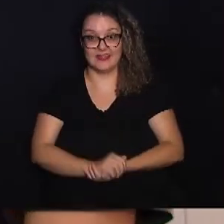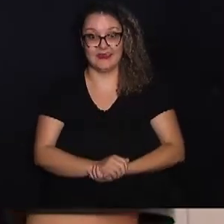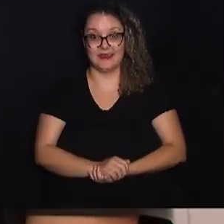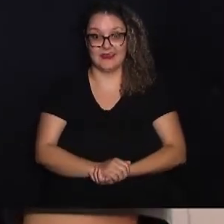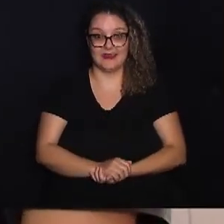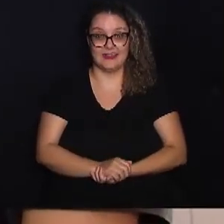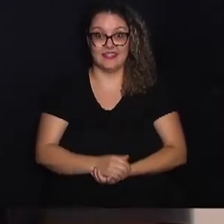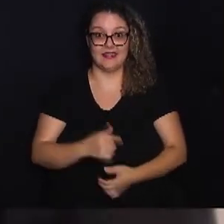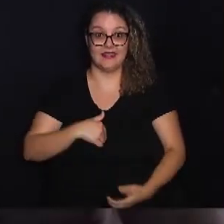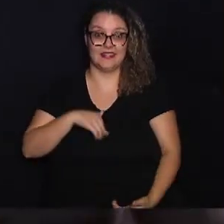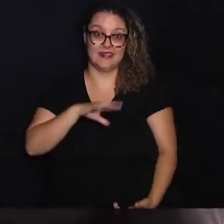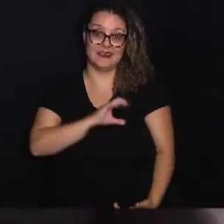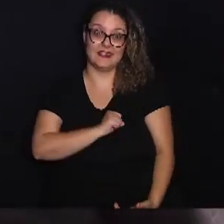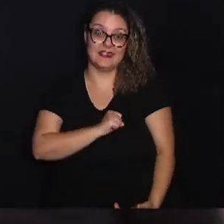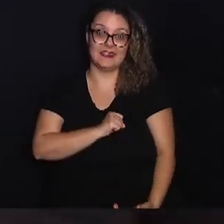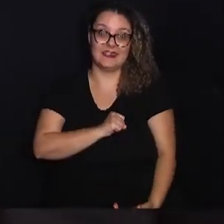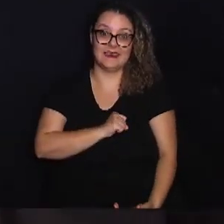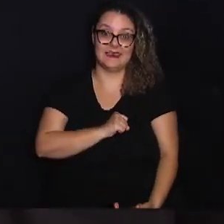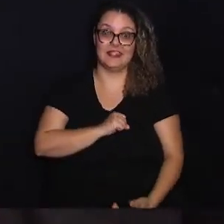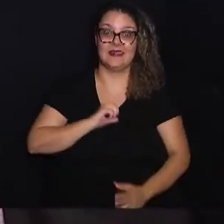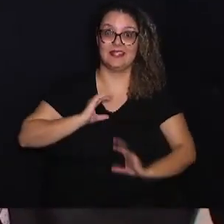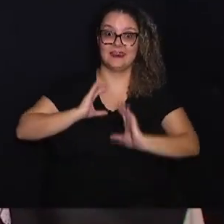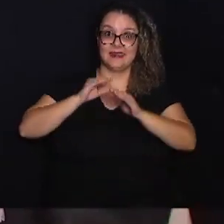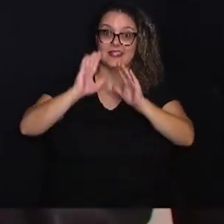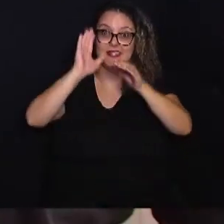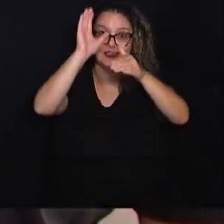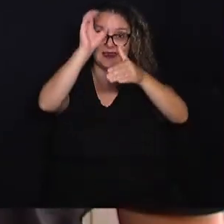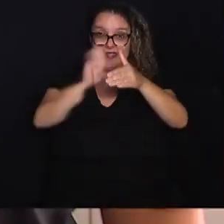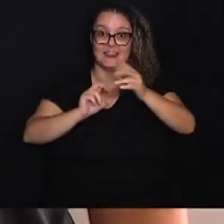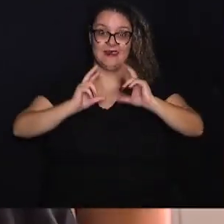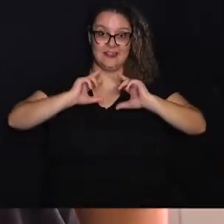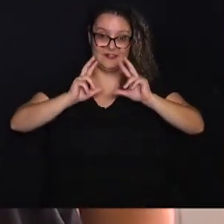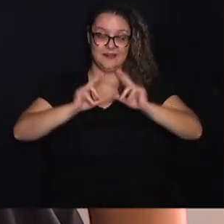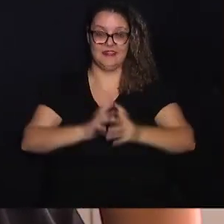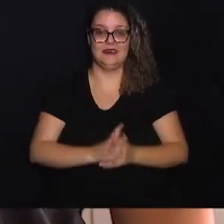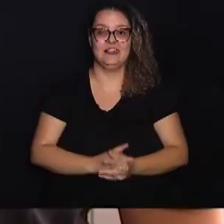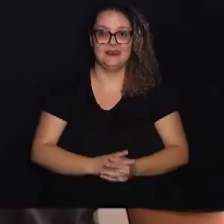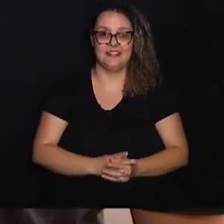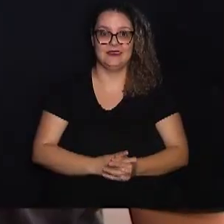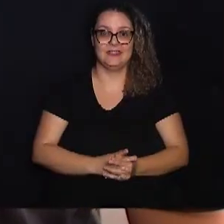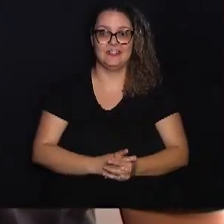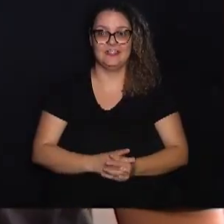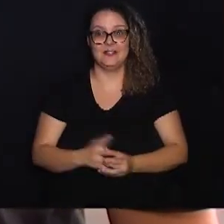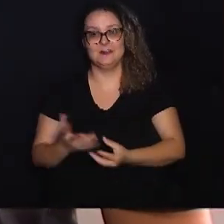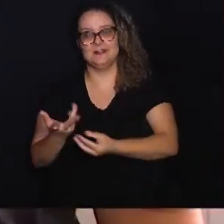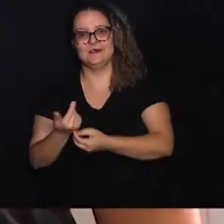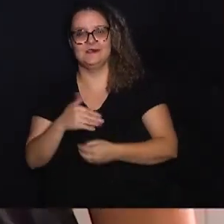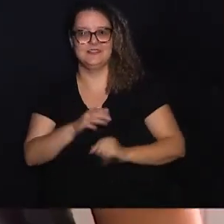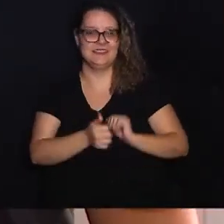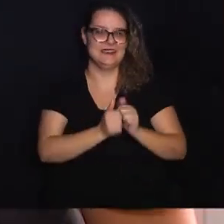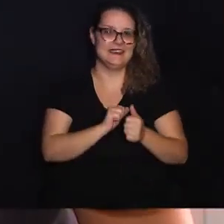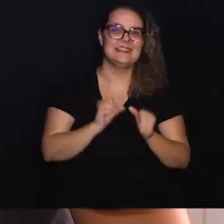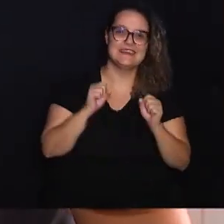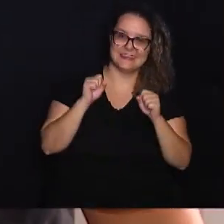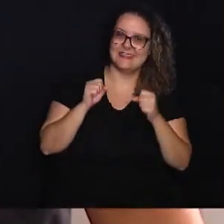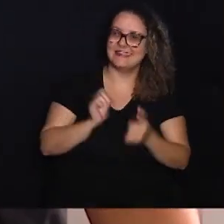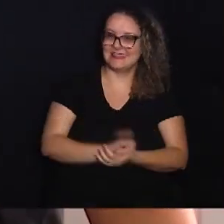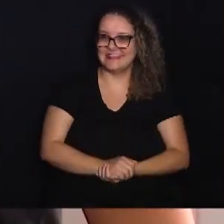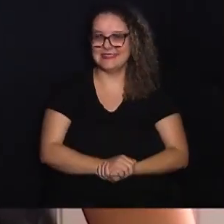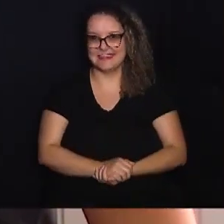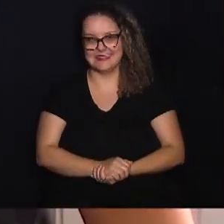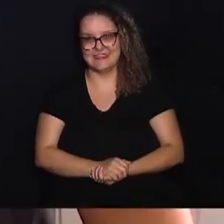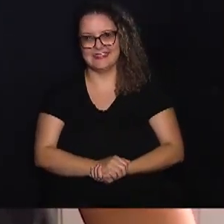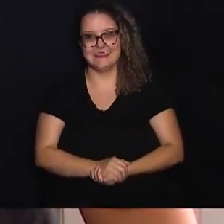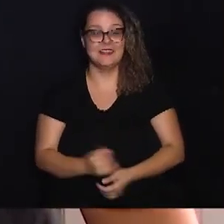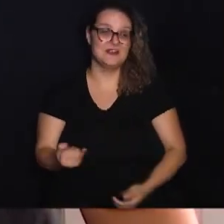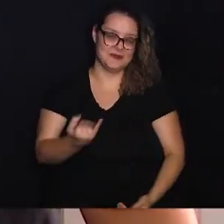Eu gosto de jogar basquete e vôlei. Uma tá mais nas artes, outra mais no esporte. É. O importante